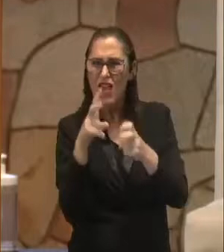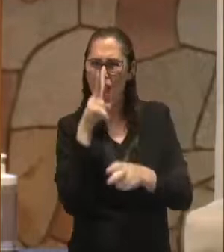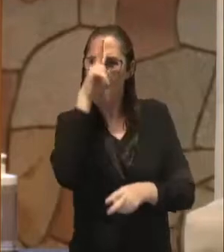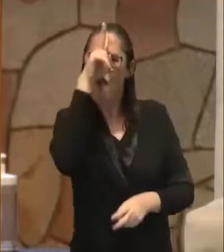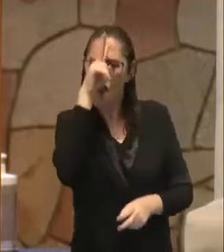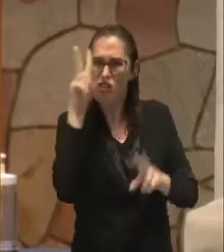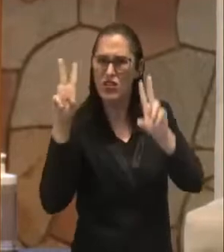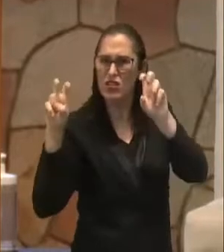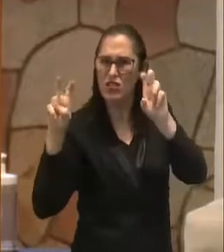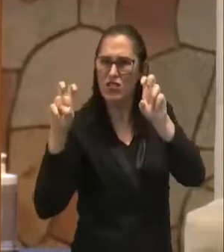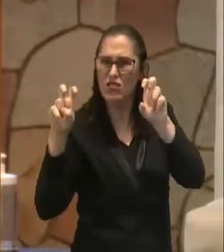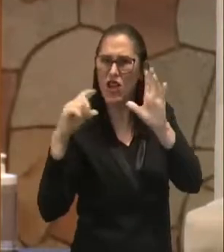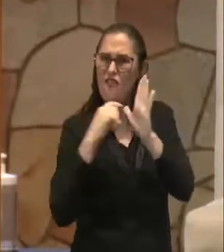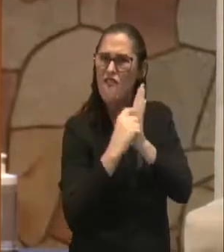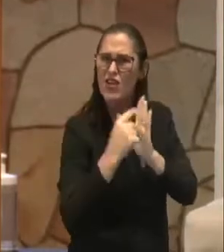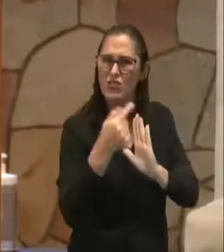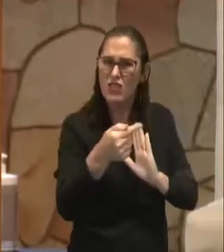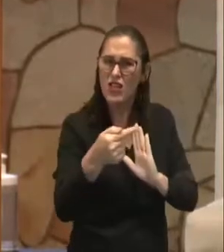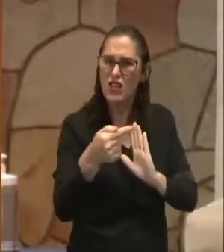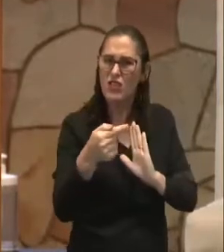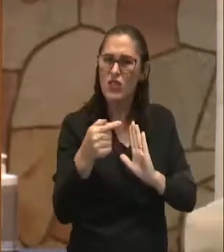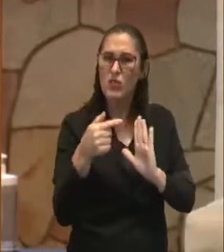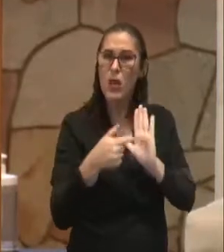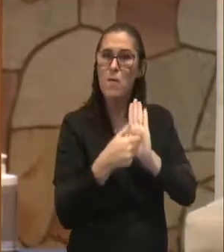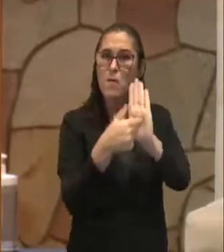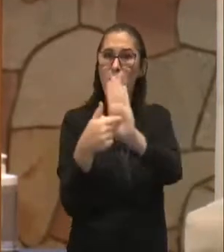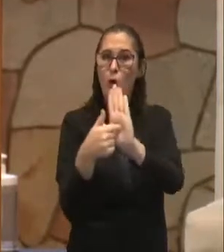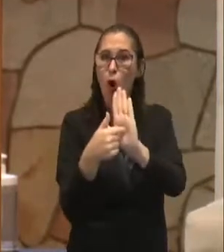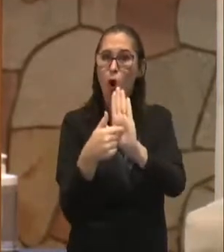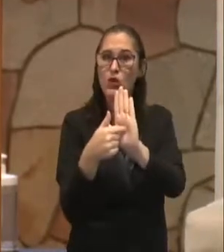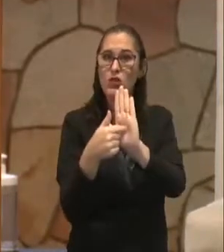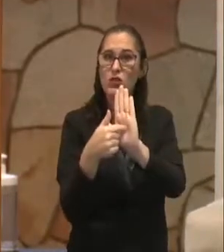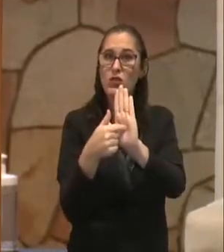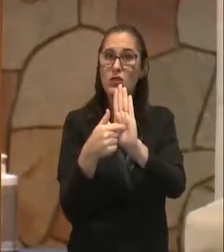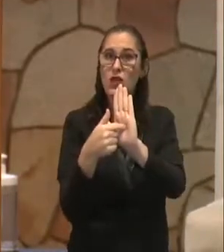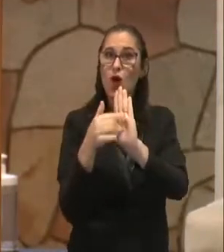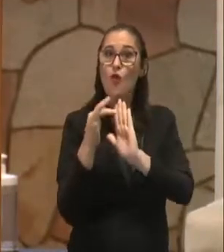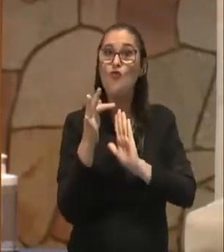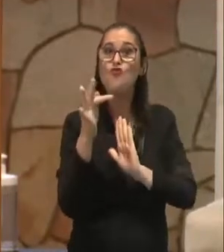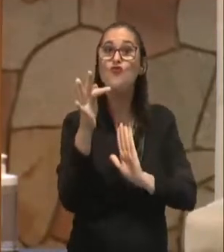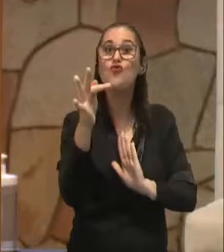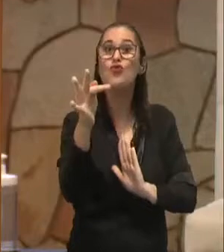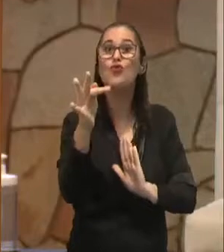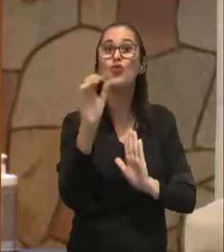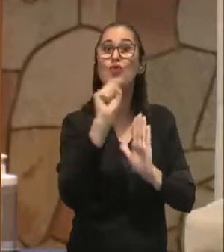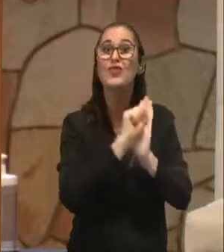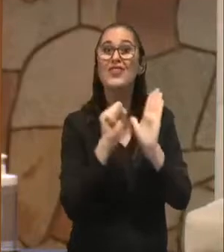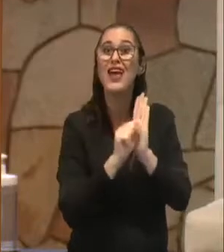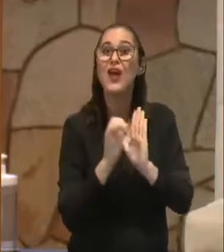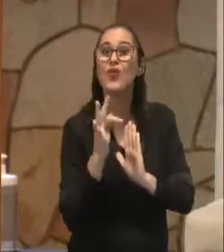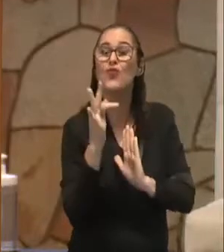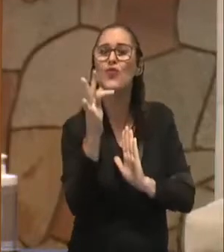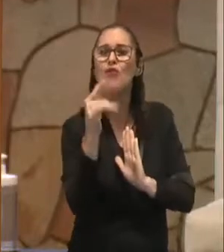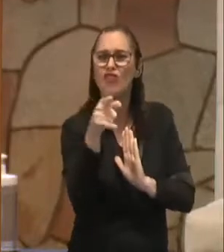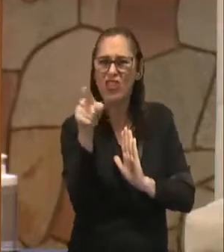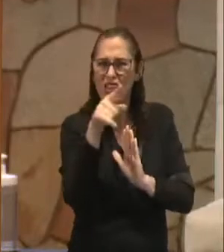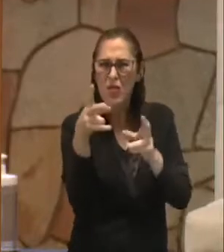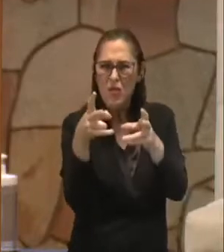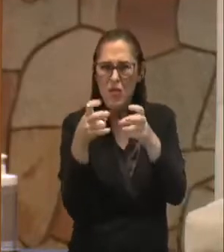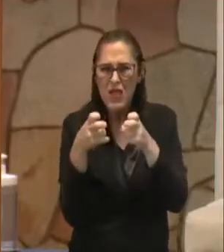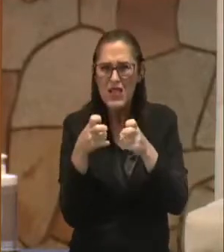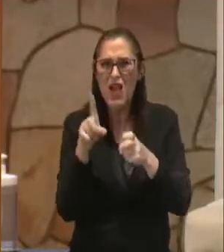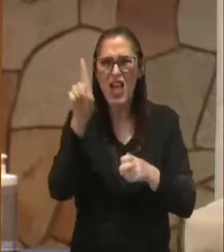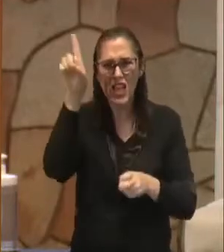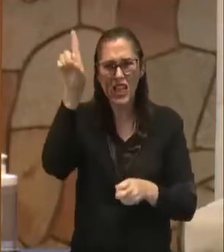dessa expressão do verso 7? Para mostrar nos séculos vindouros. Os irmãos percebem que aquilo que